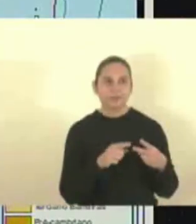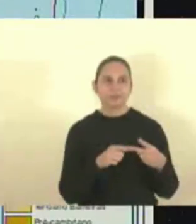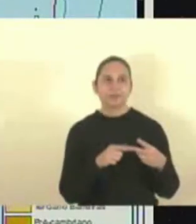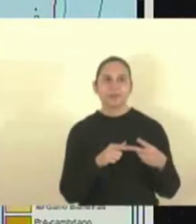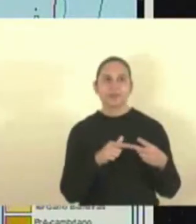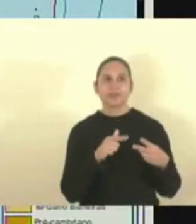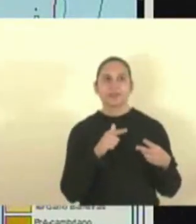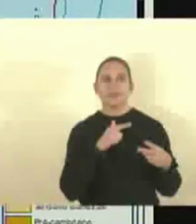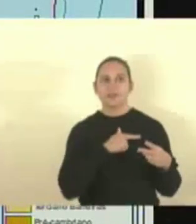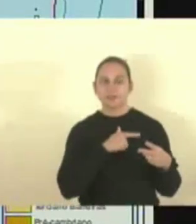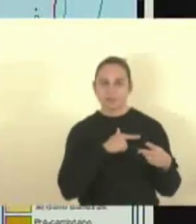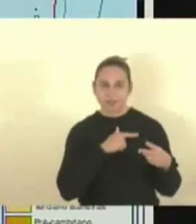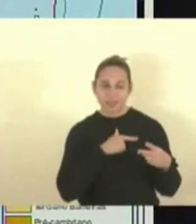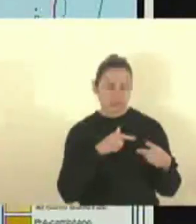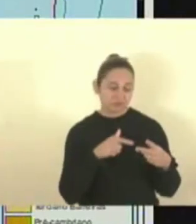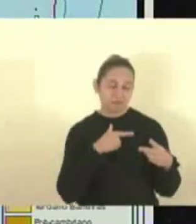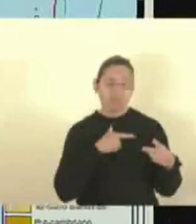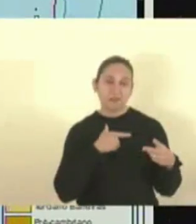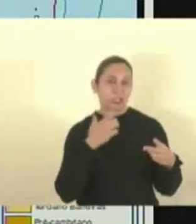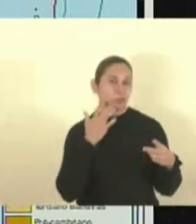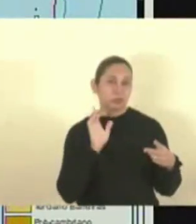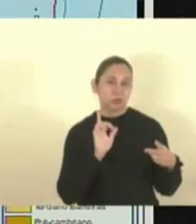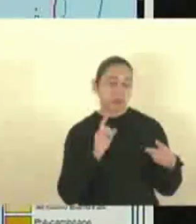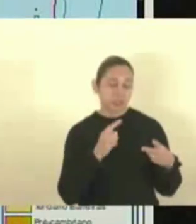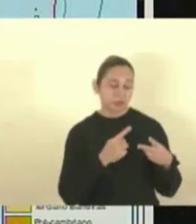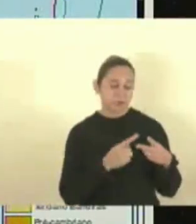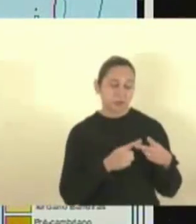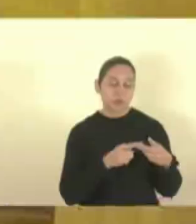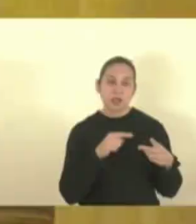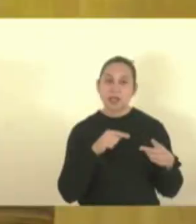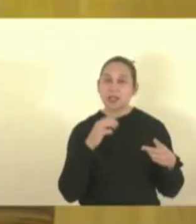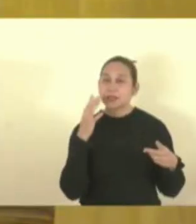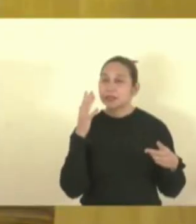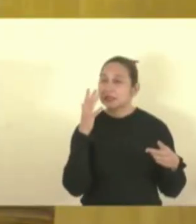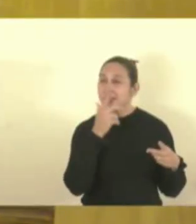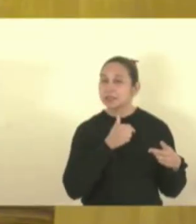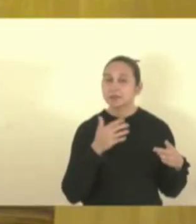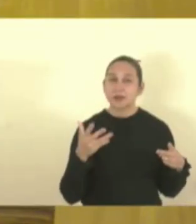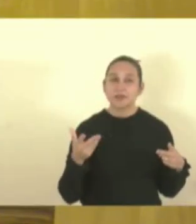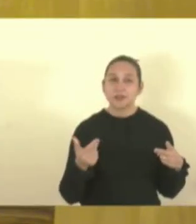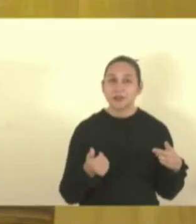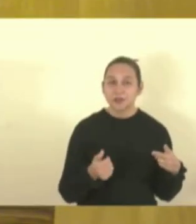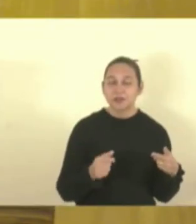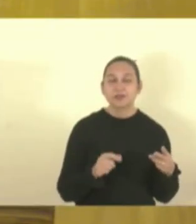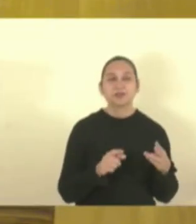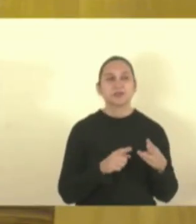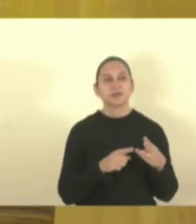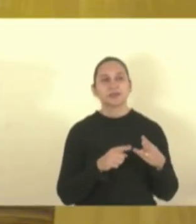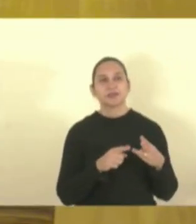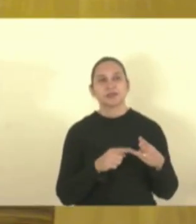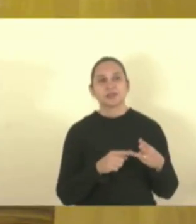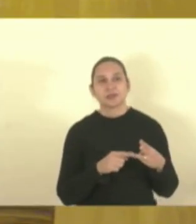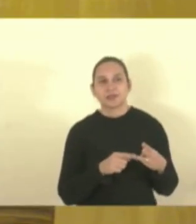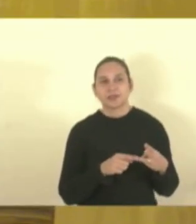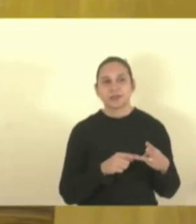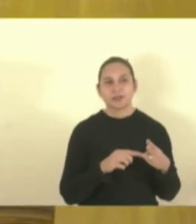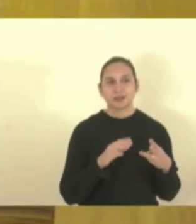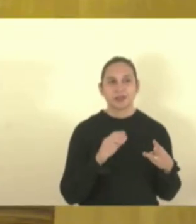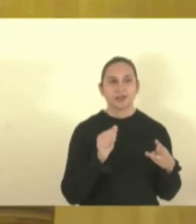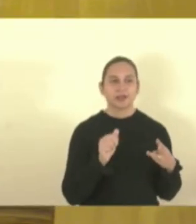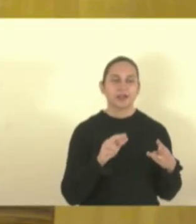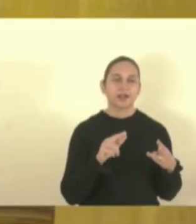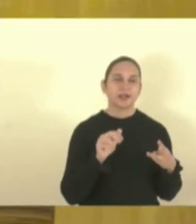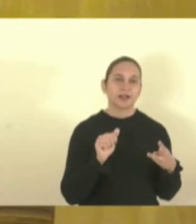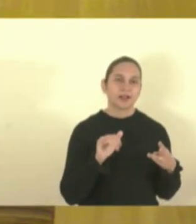lugares mais lindos que eu já fui na minha vida. O Hugo conhece bem, fez sua monografia lá, né? E a Laguna de Caraís, né? E numa